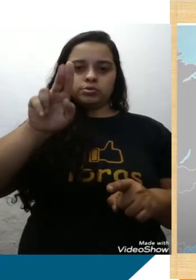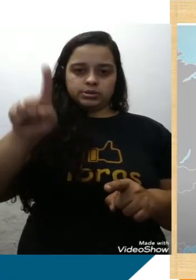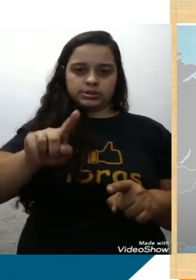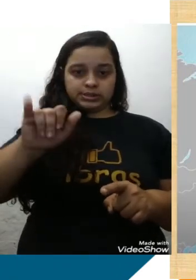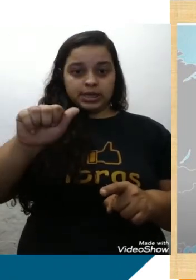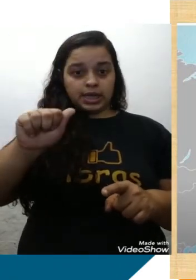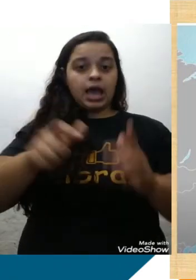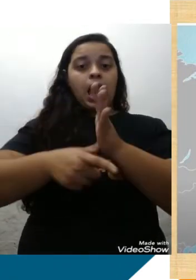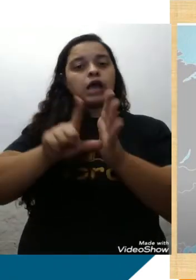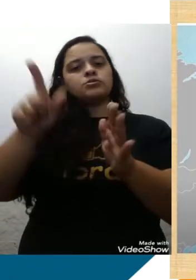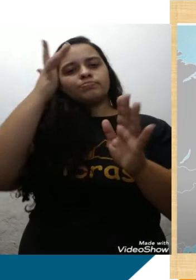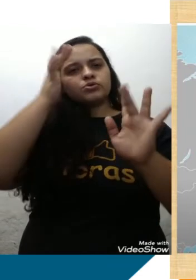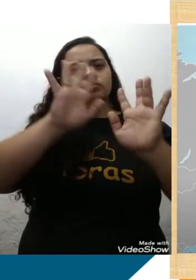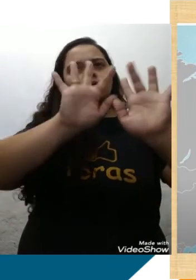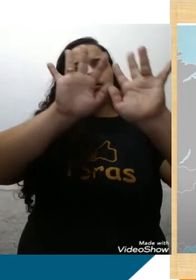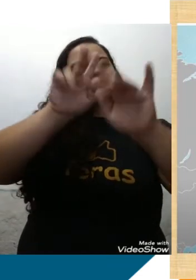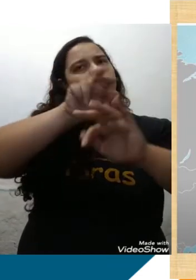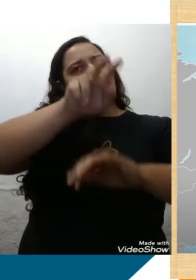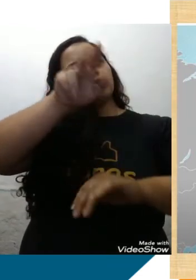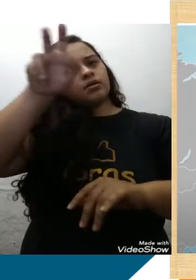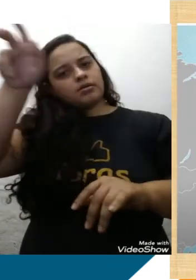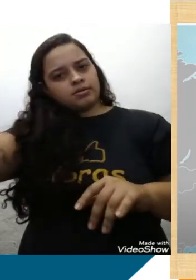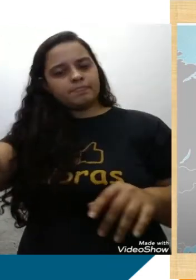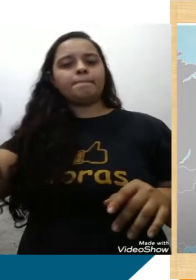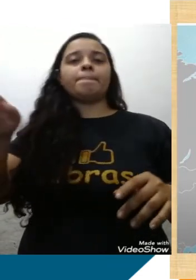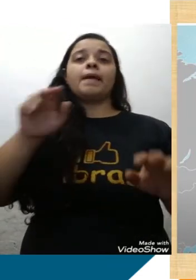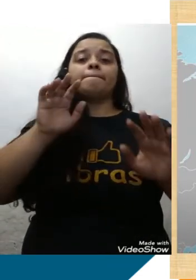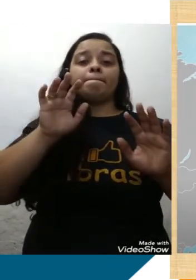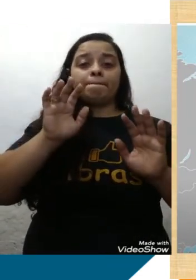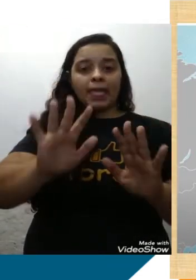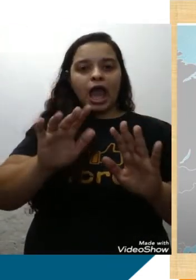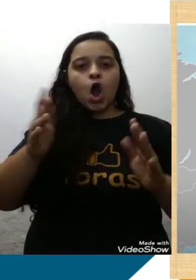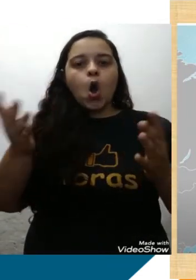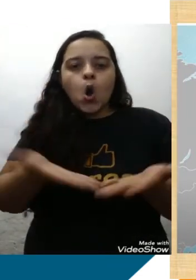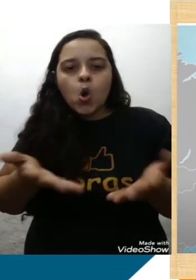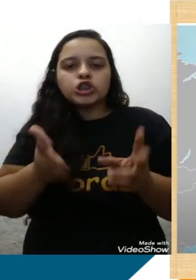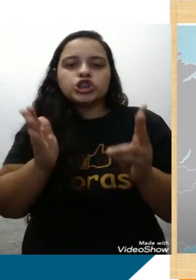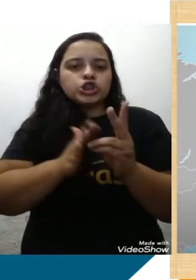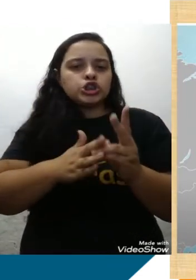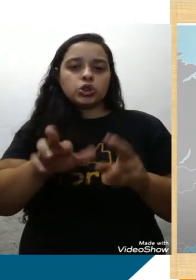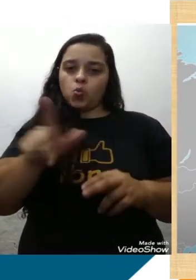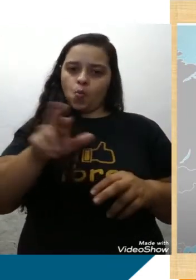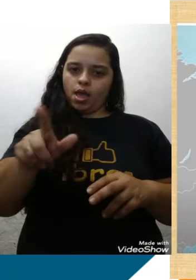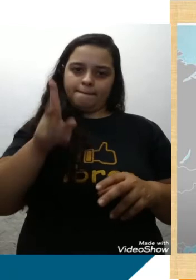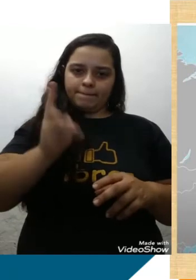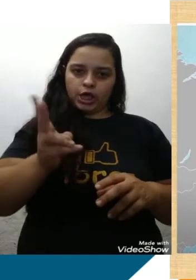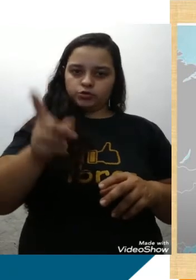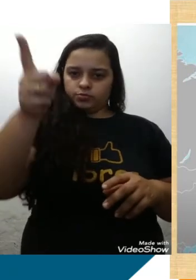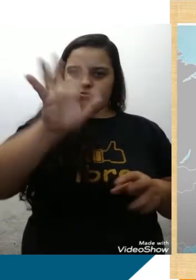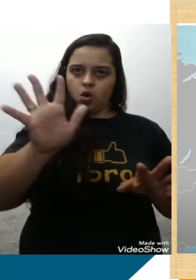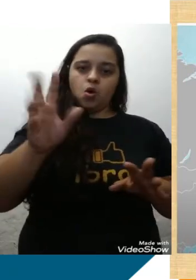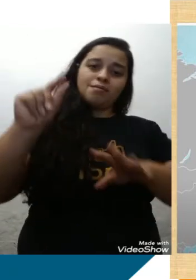de Lagoa Santa faz parte, e que ele teria se extinguido. Esses não seriam os ancestrais dos indígenas de hoje,